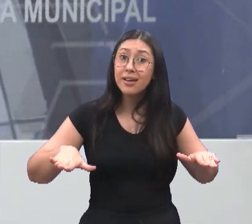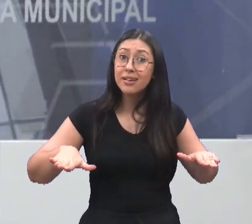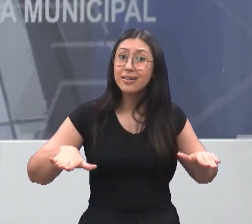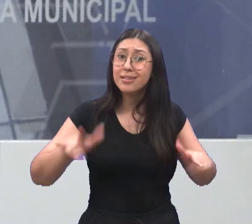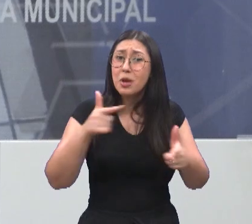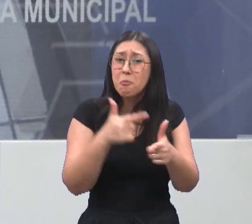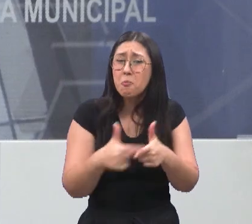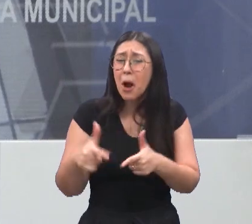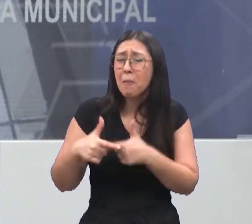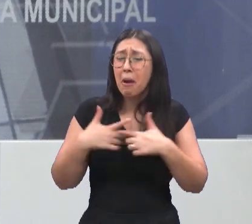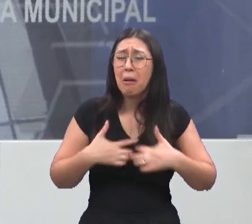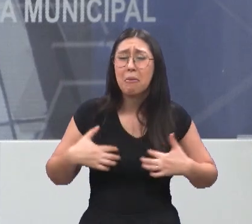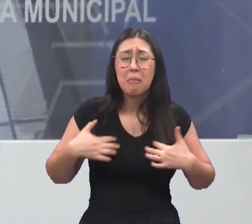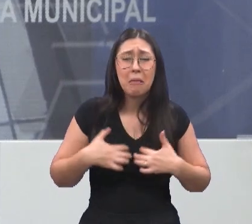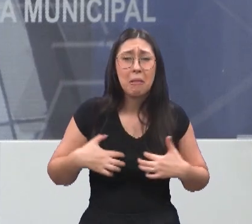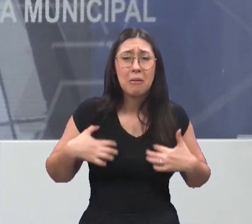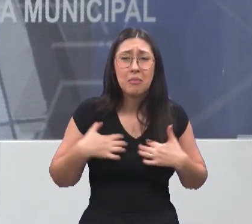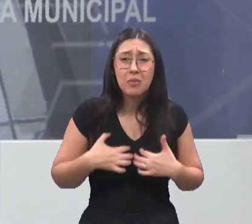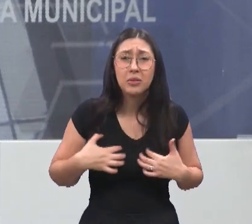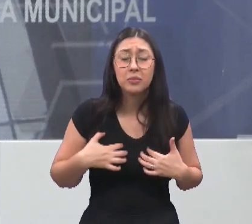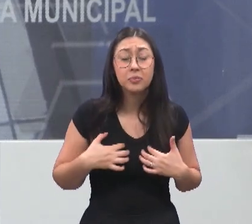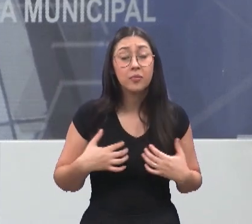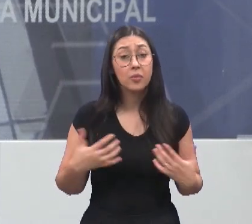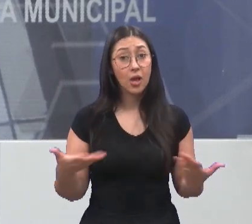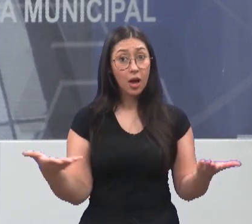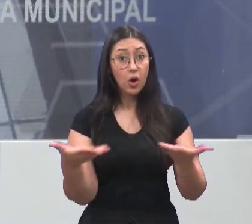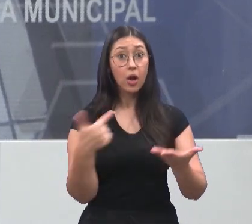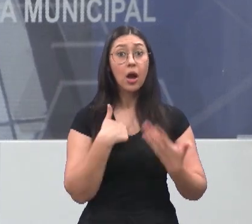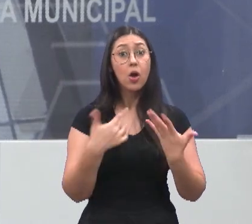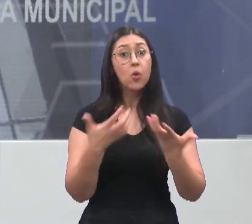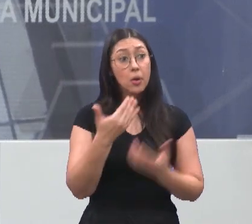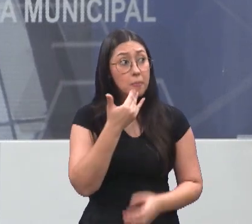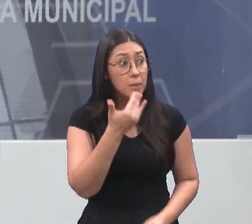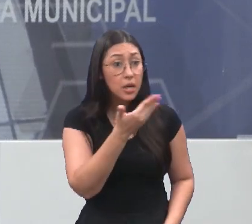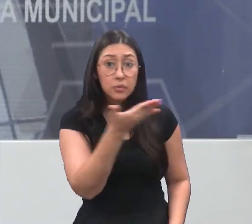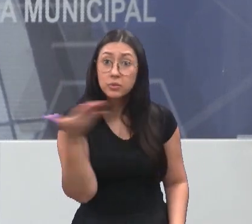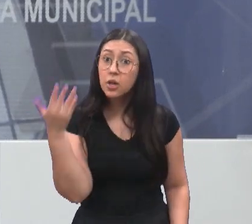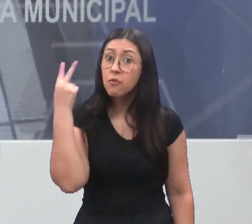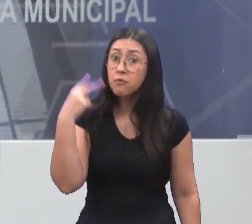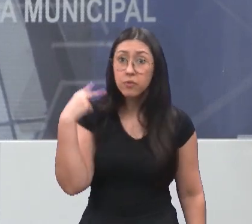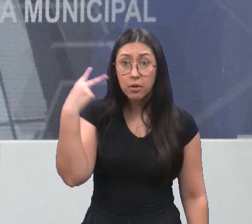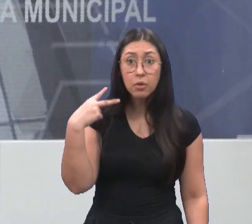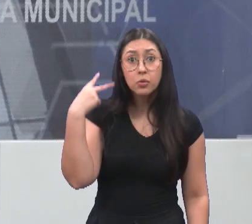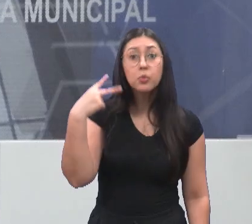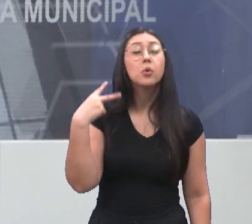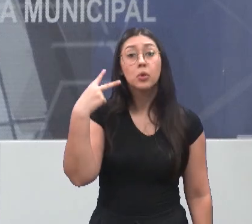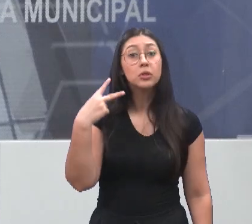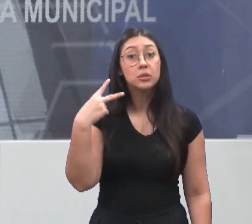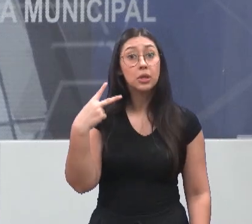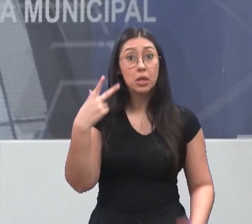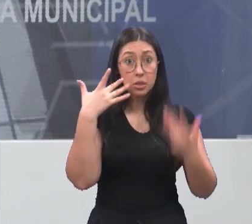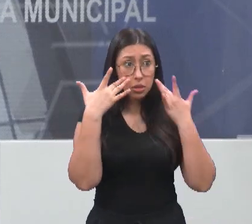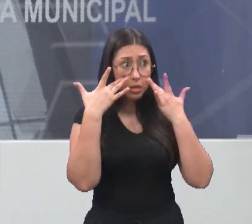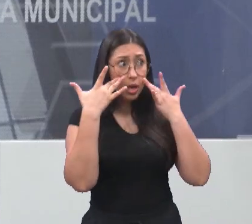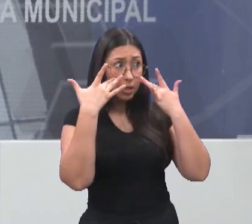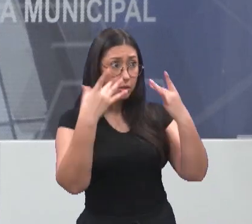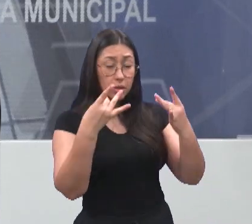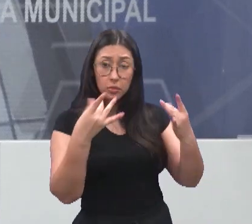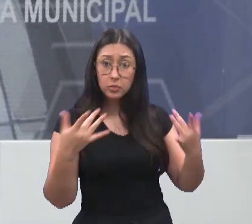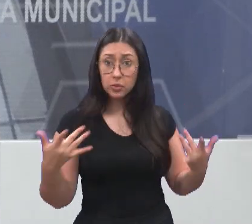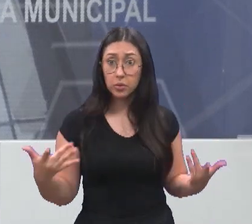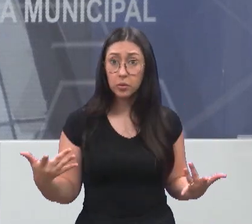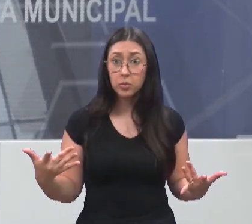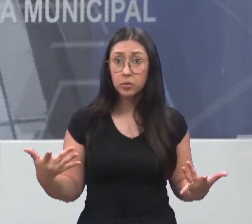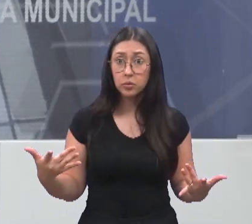vazio. Nesse momento eu quero apelar para os vereadores que estão aqui ainda prestando atenção nesta fala